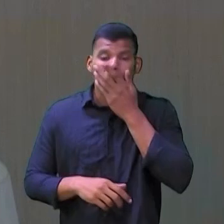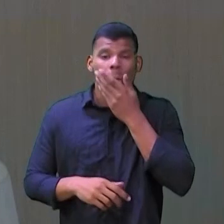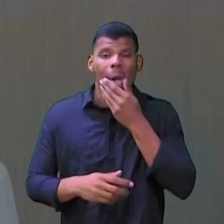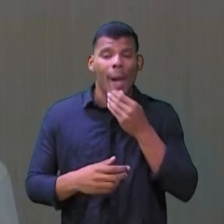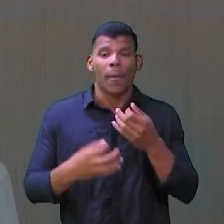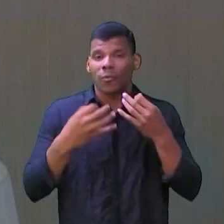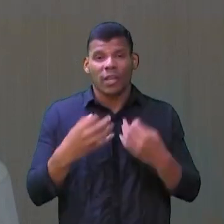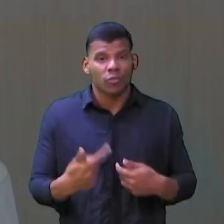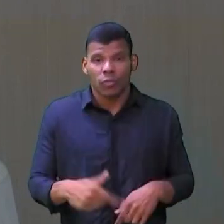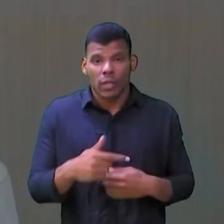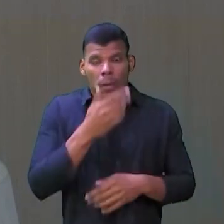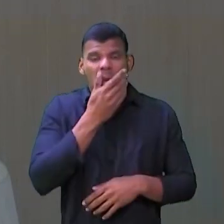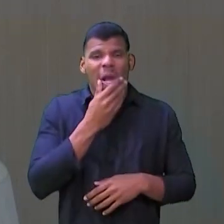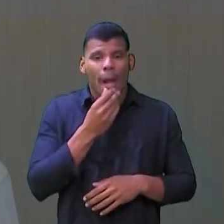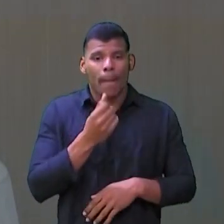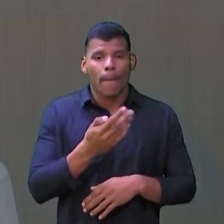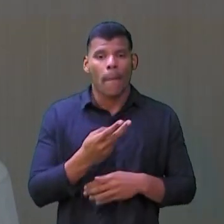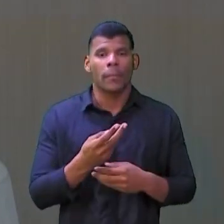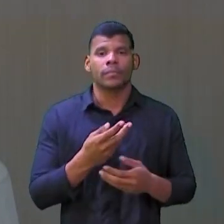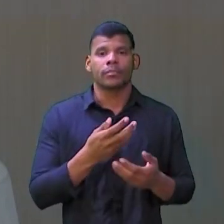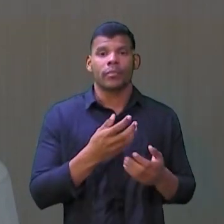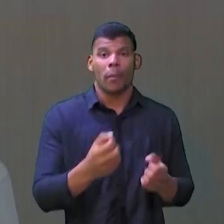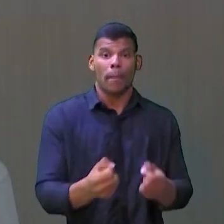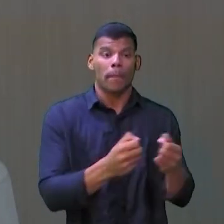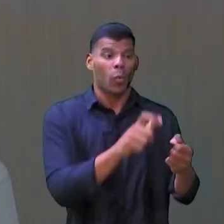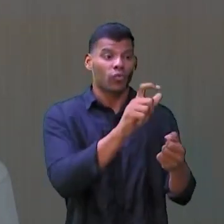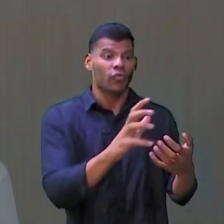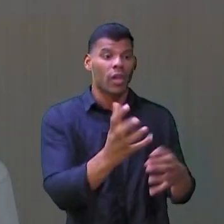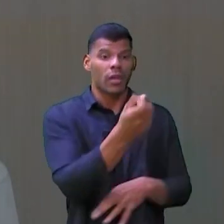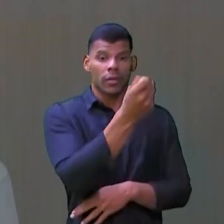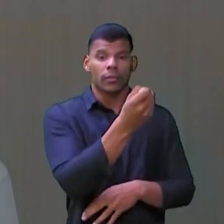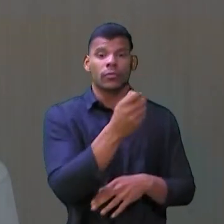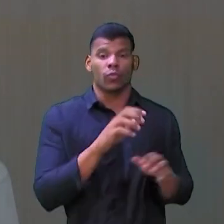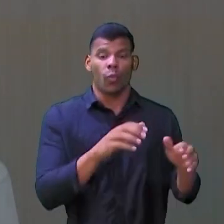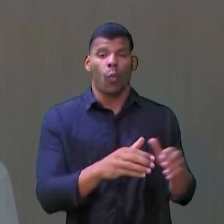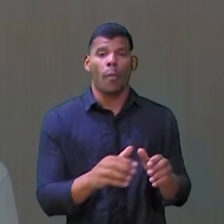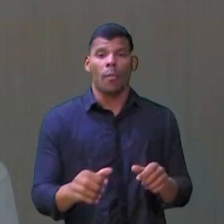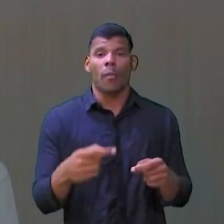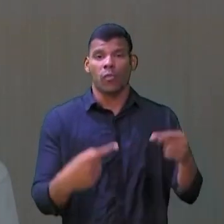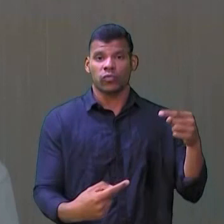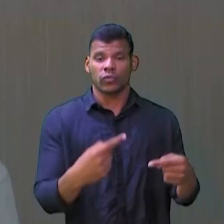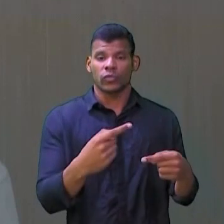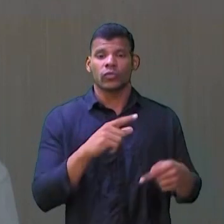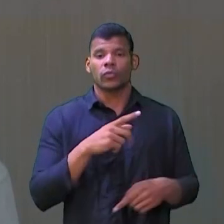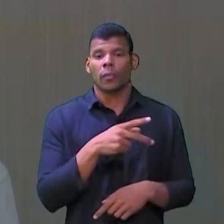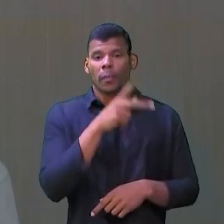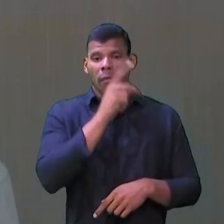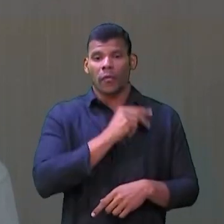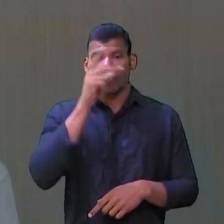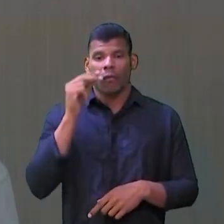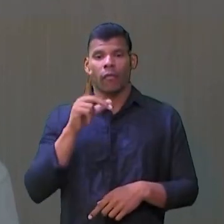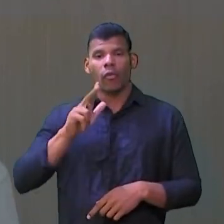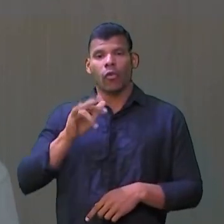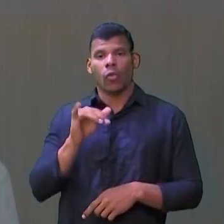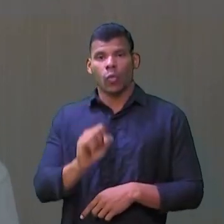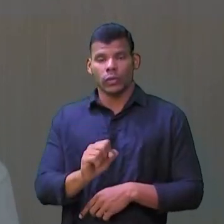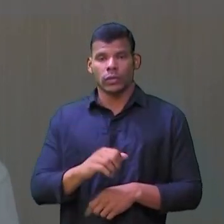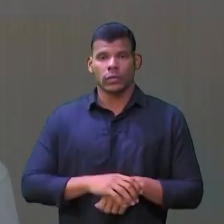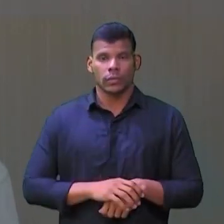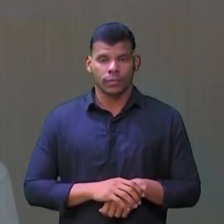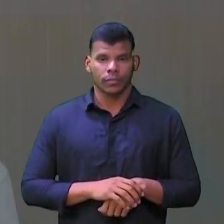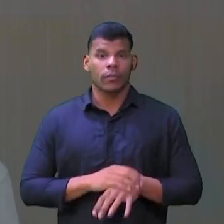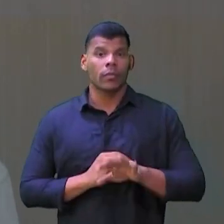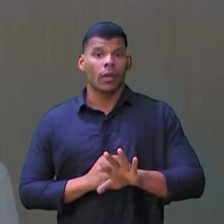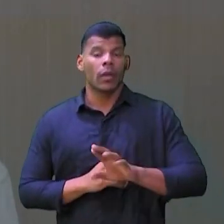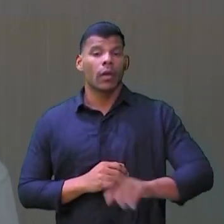desonesta, minar o poder conquistado pelo atual grupo político do prefeito Luiz Menezes. Este não é